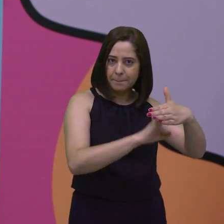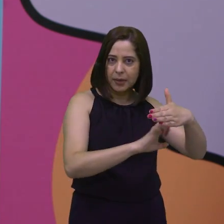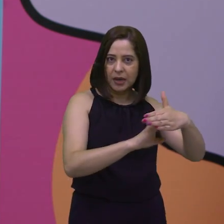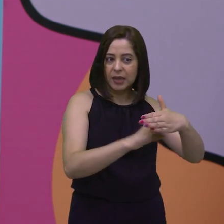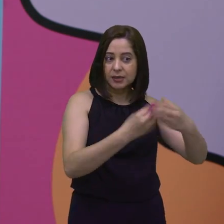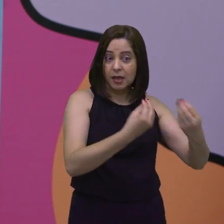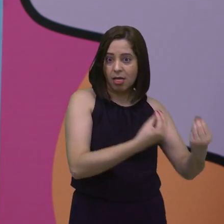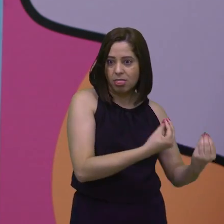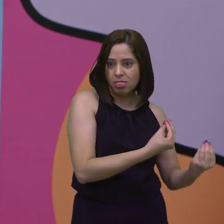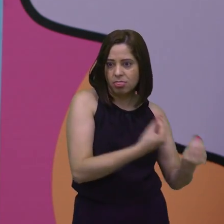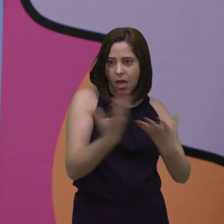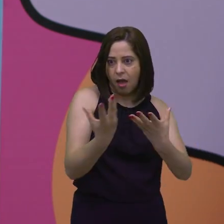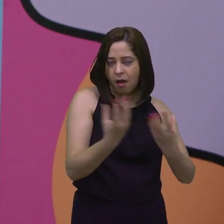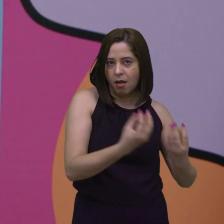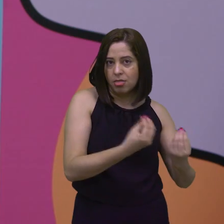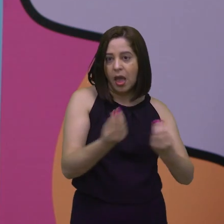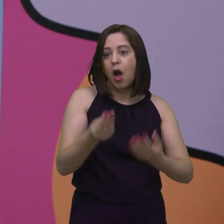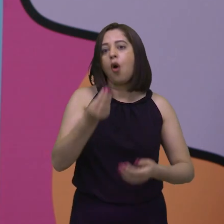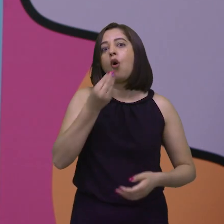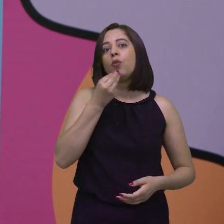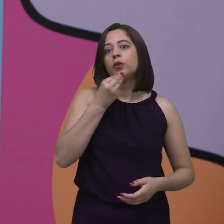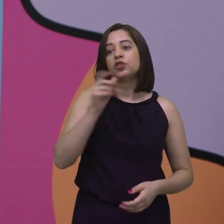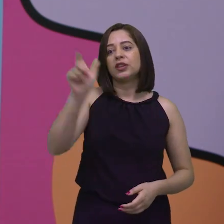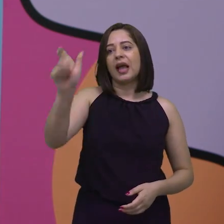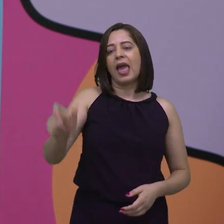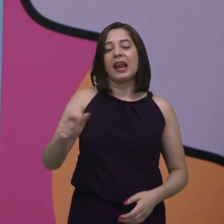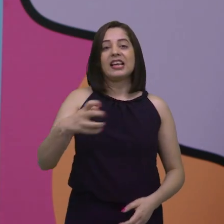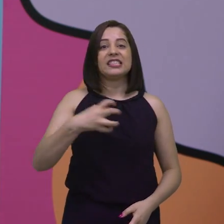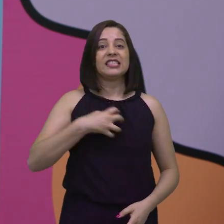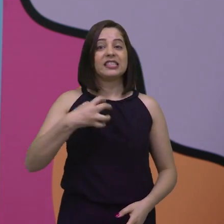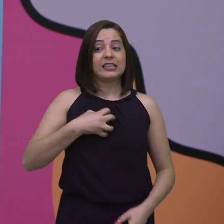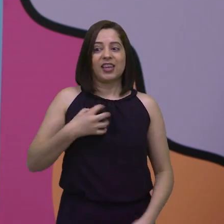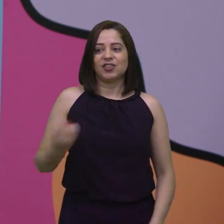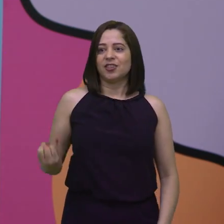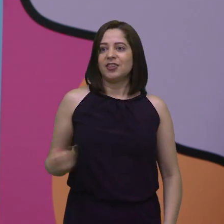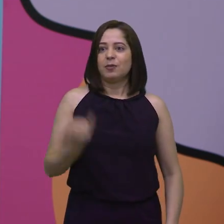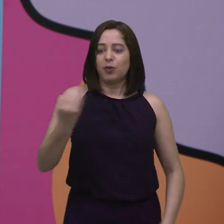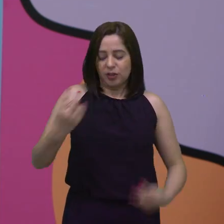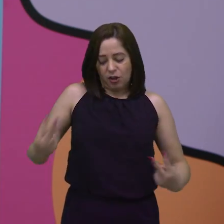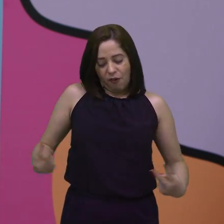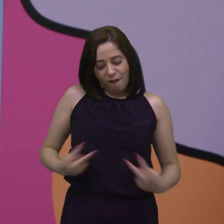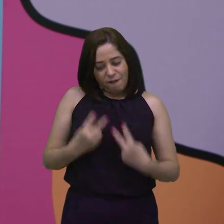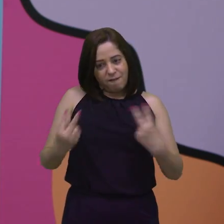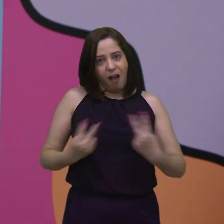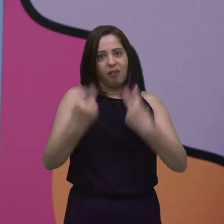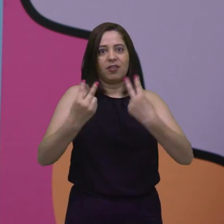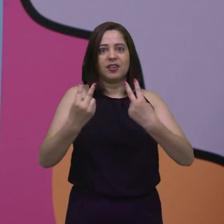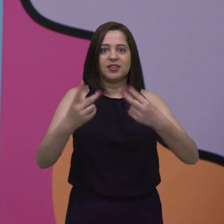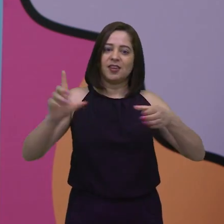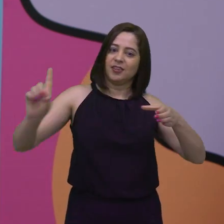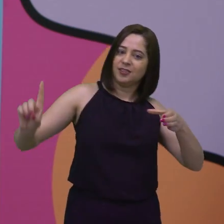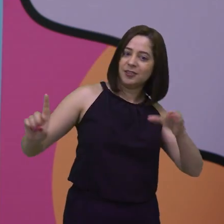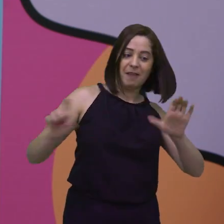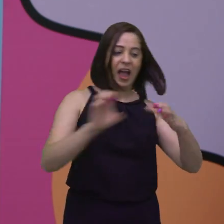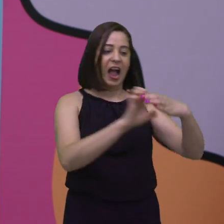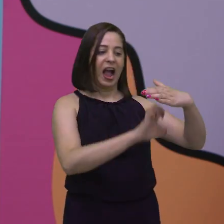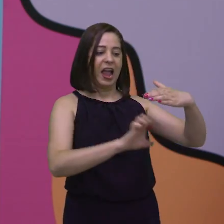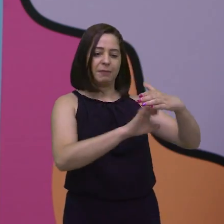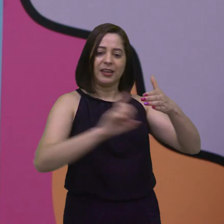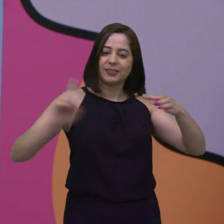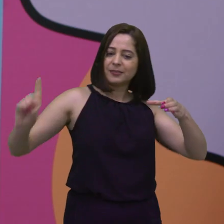a pessoa se sentir útil também, se sentir participante ali